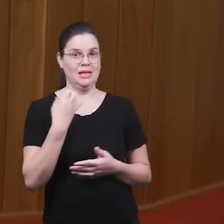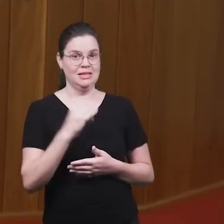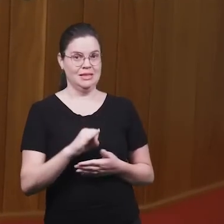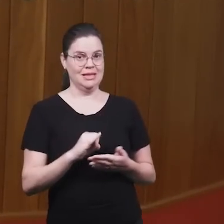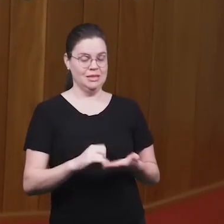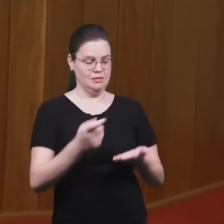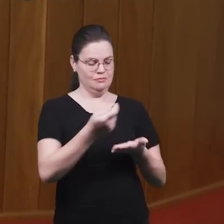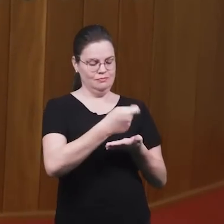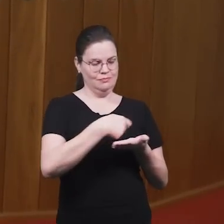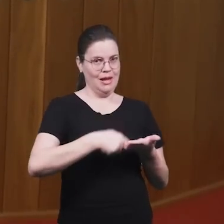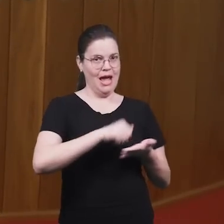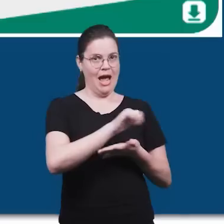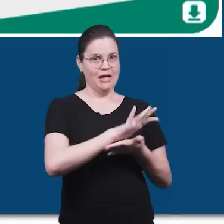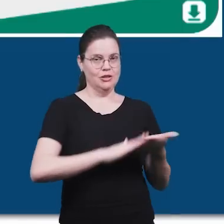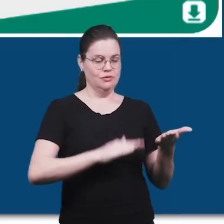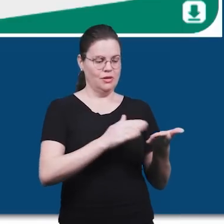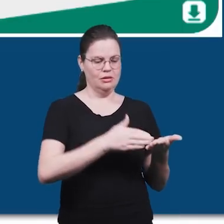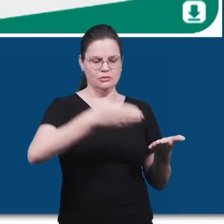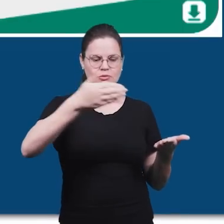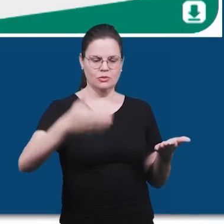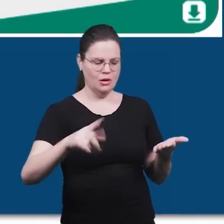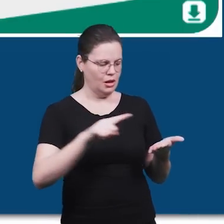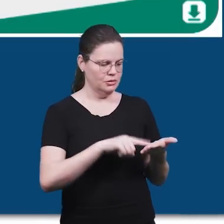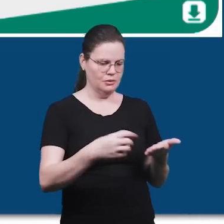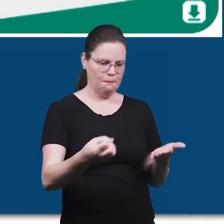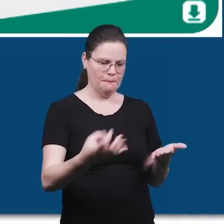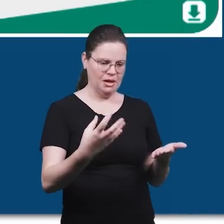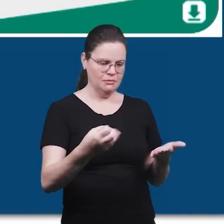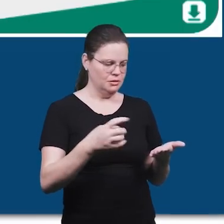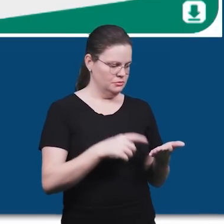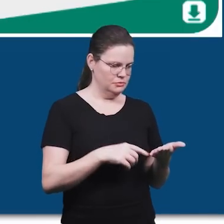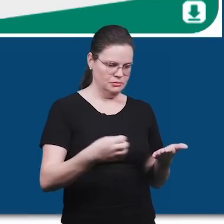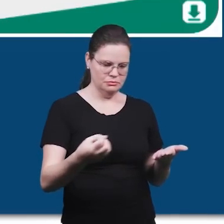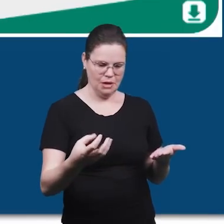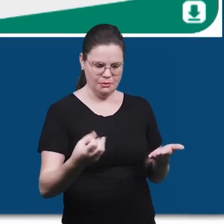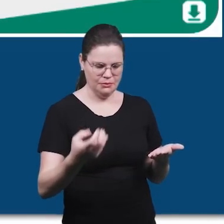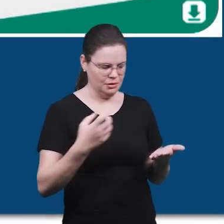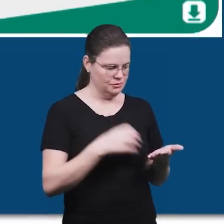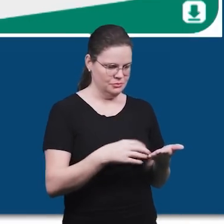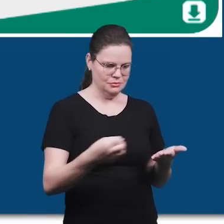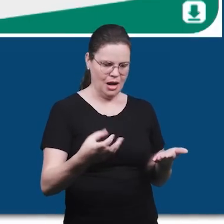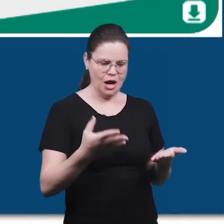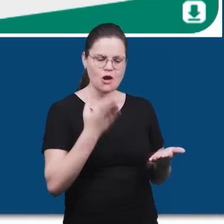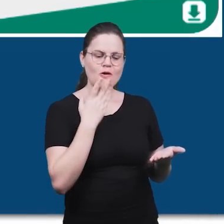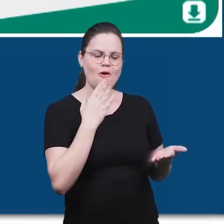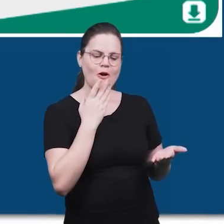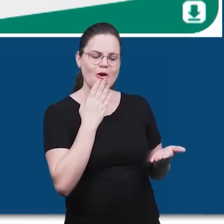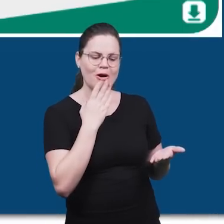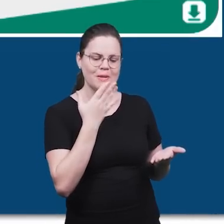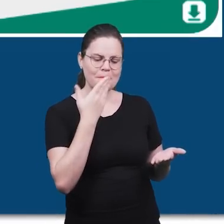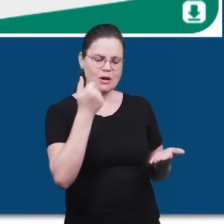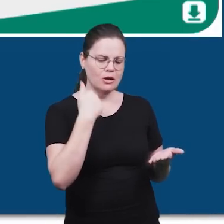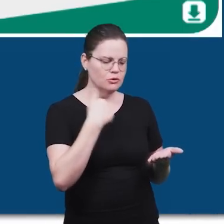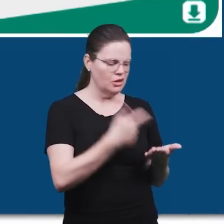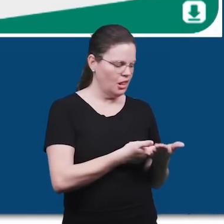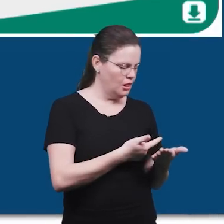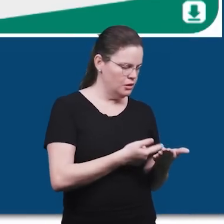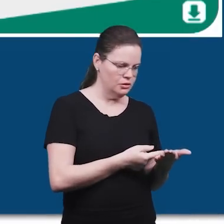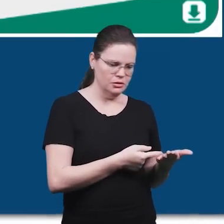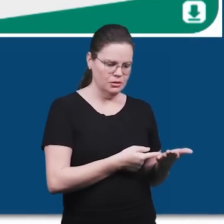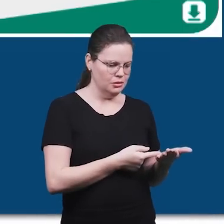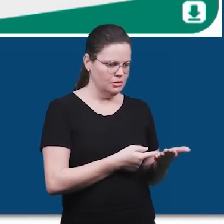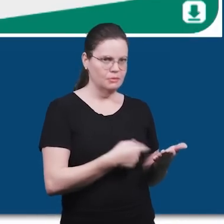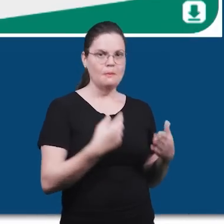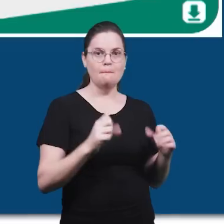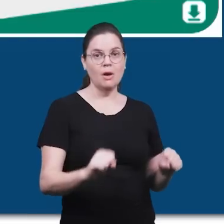Se ficar com ele ali do lado, eu confesso a vocês que no celular tem coisa mais colorida do que no livro, não